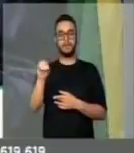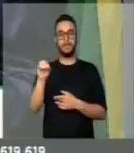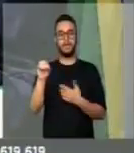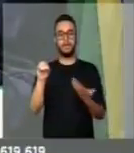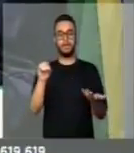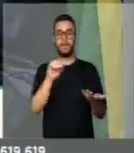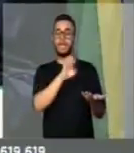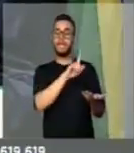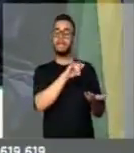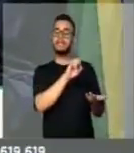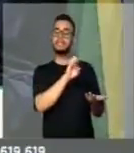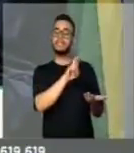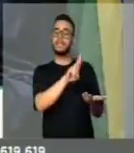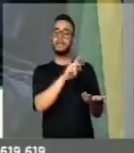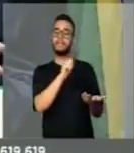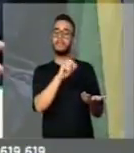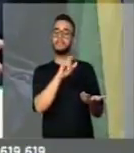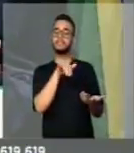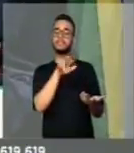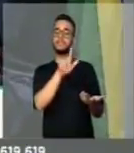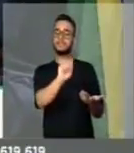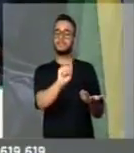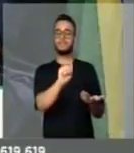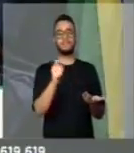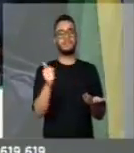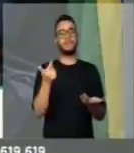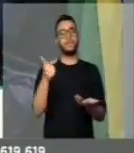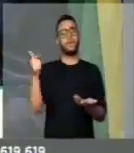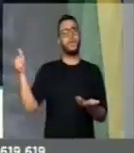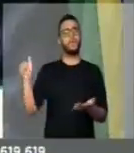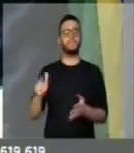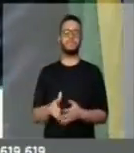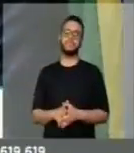Eliseu Padilha e por aí afora.